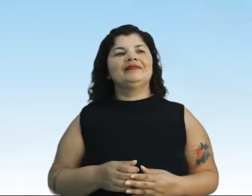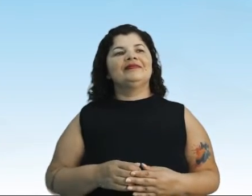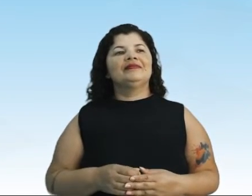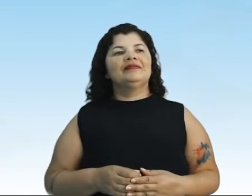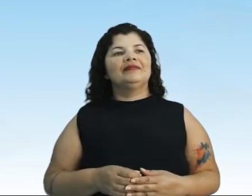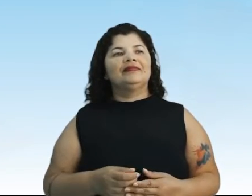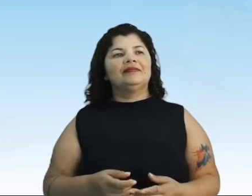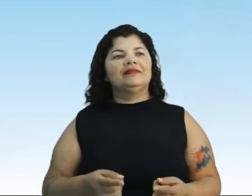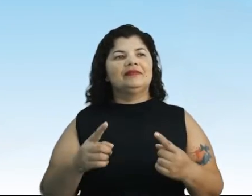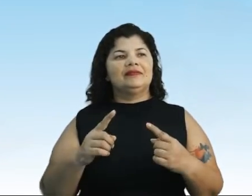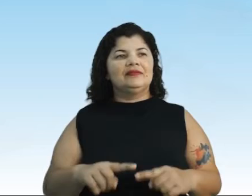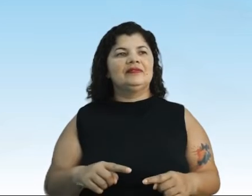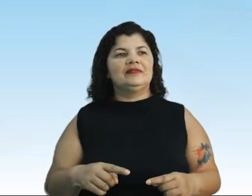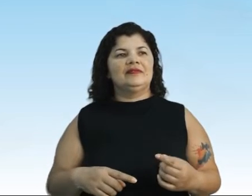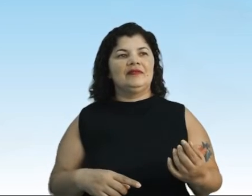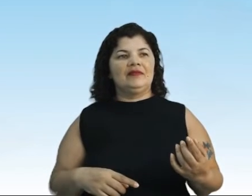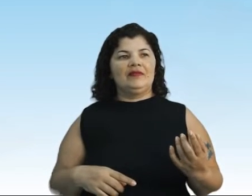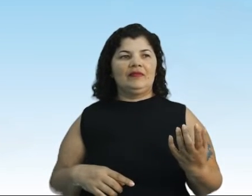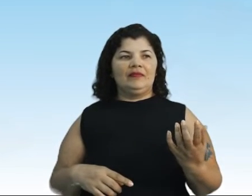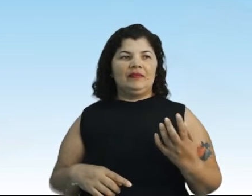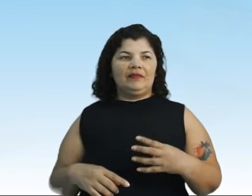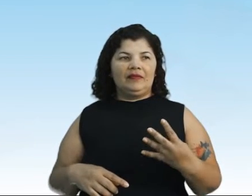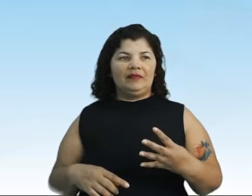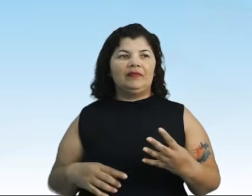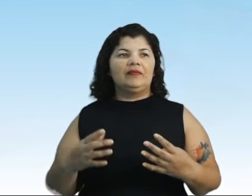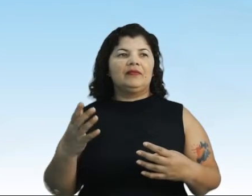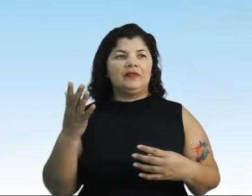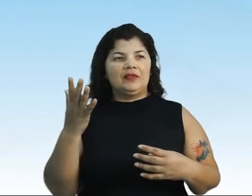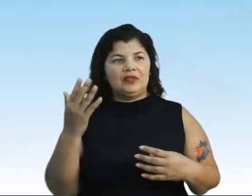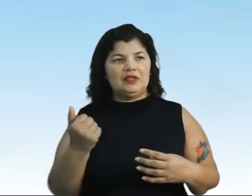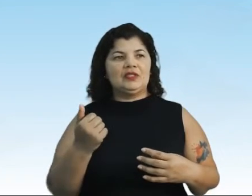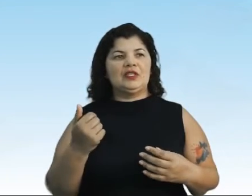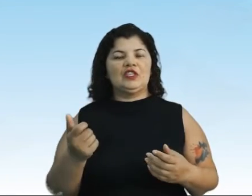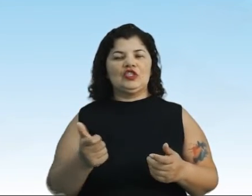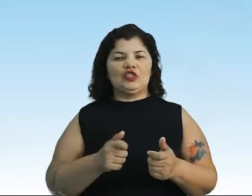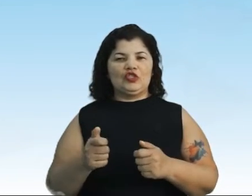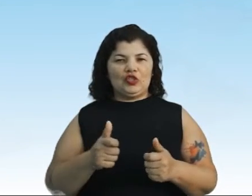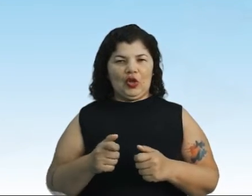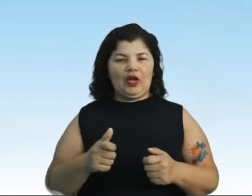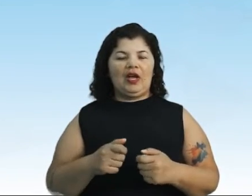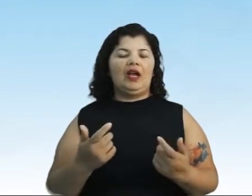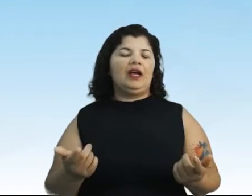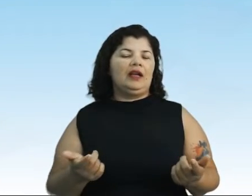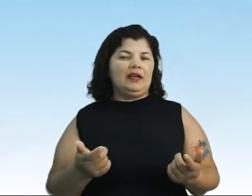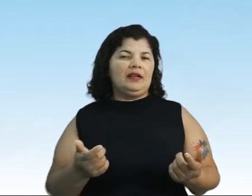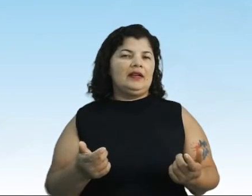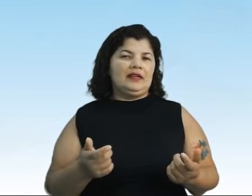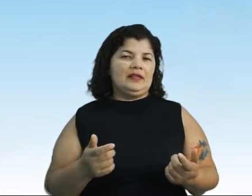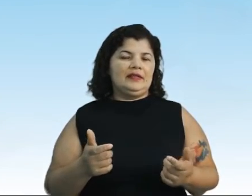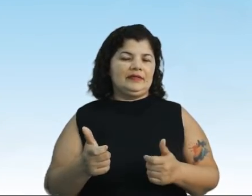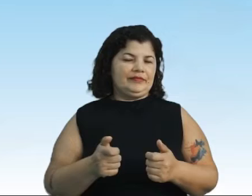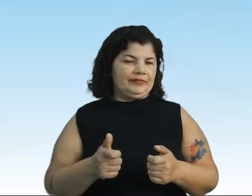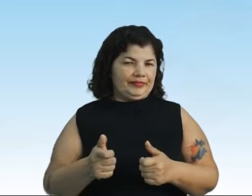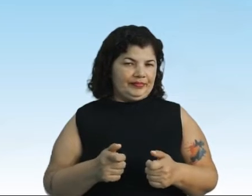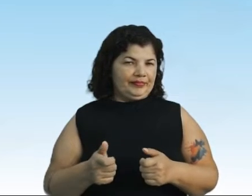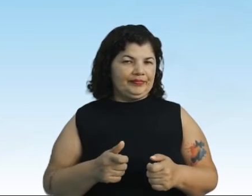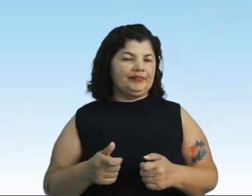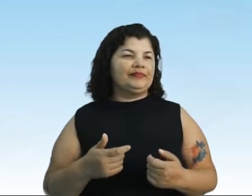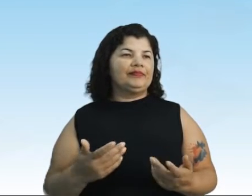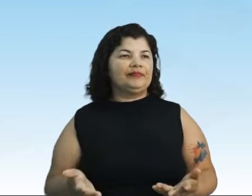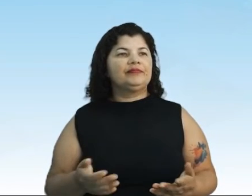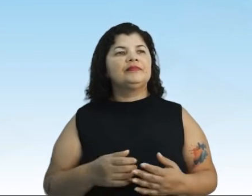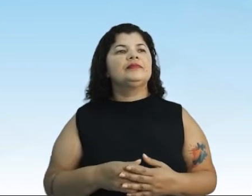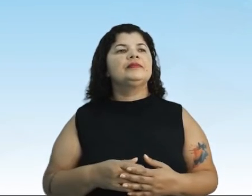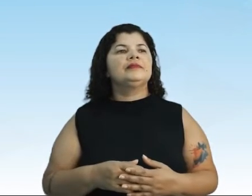4, I can play League of Legends. Eu sei jogar League of Legends, que é um jogo, né? Um videogamezinho aí, bem legal,